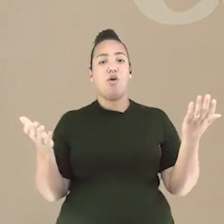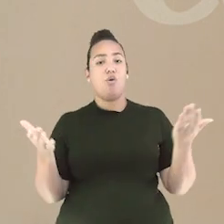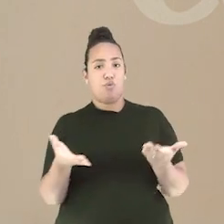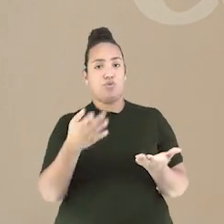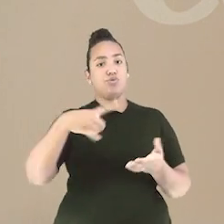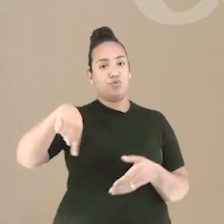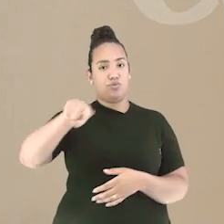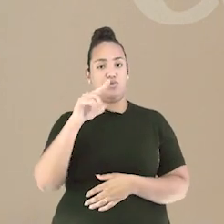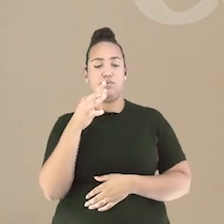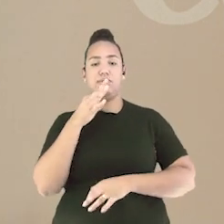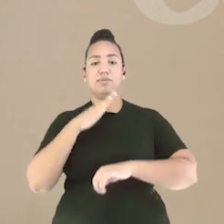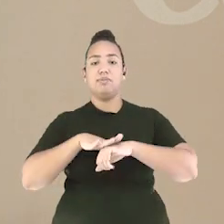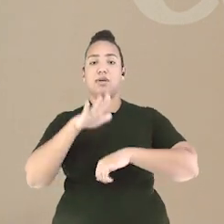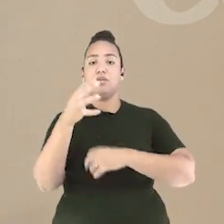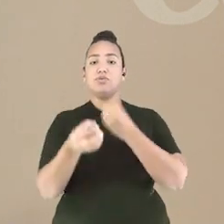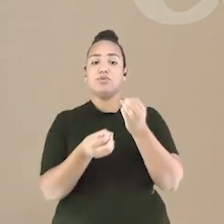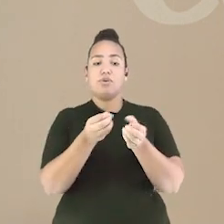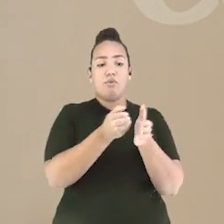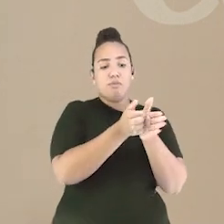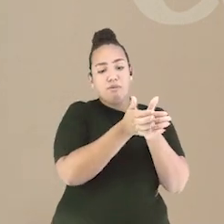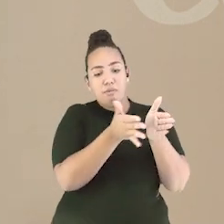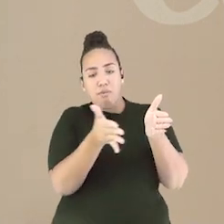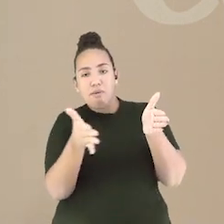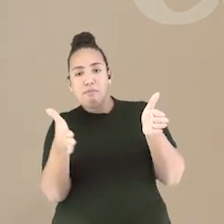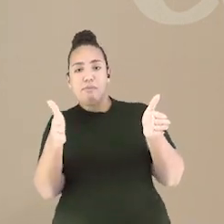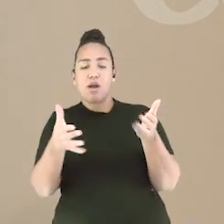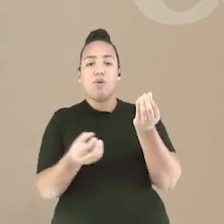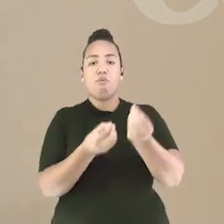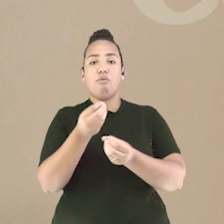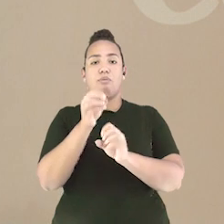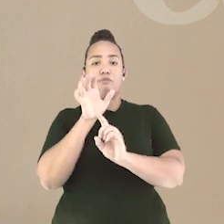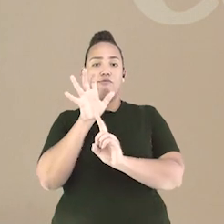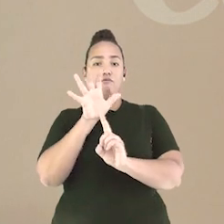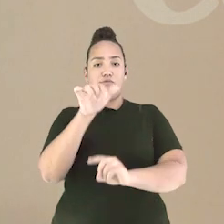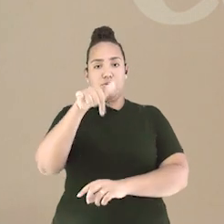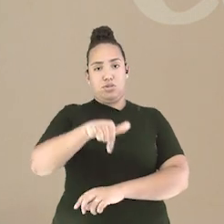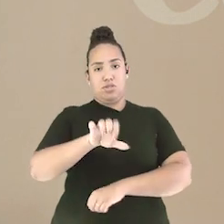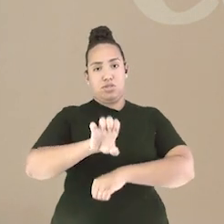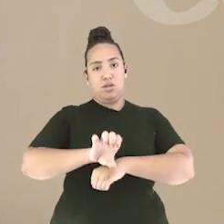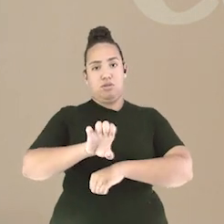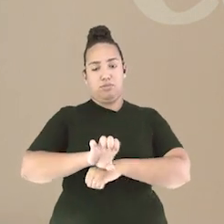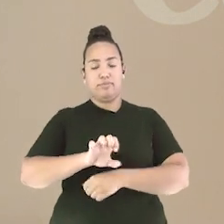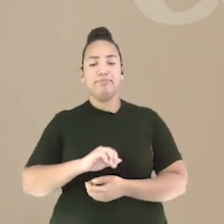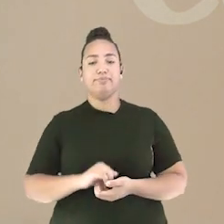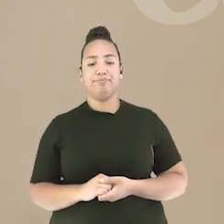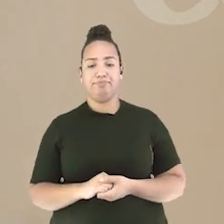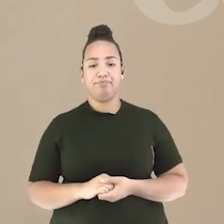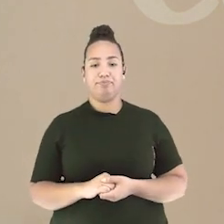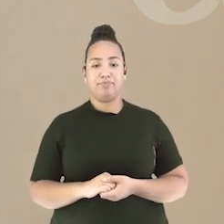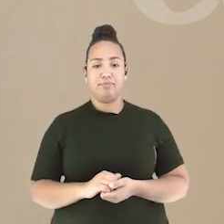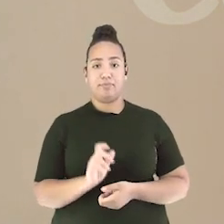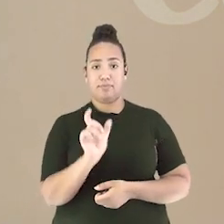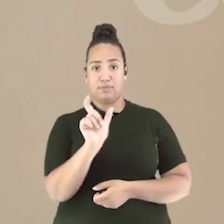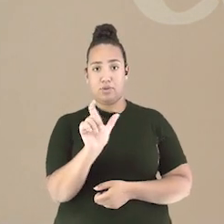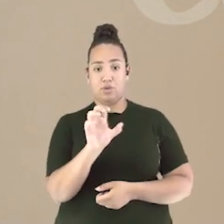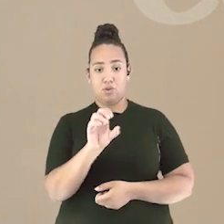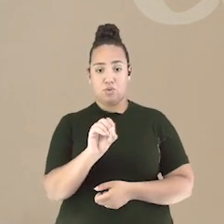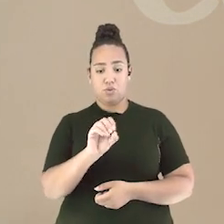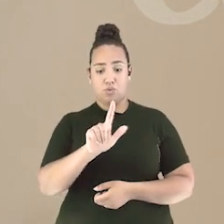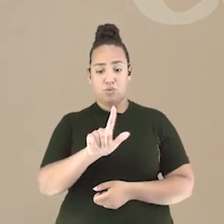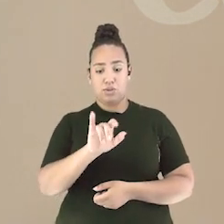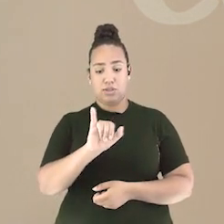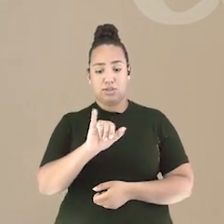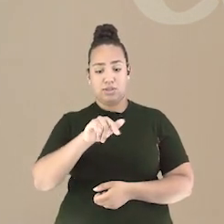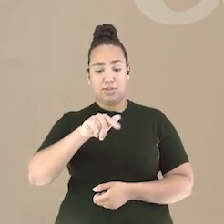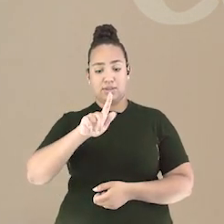anos iniciais da República Oligárquica e como isso refletiu aqui no Espírito Santo. A palavra oligarquia